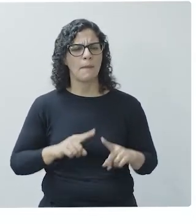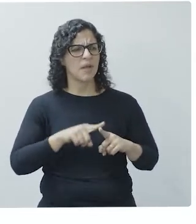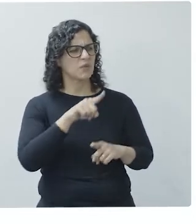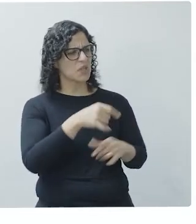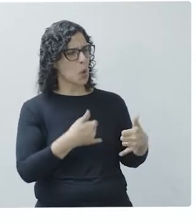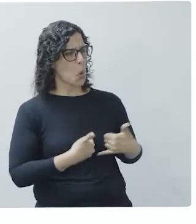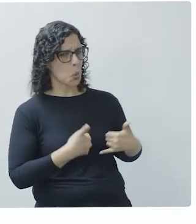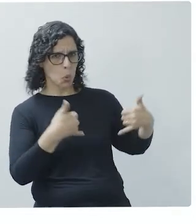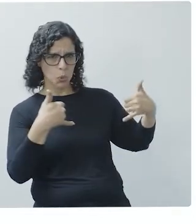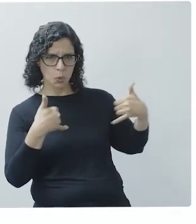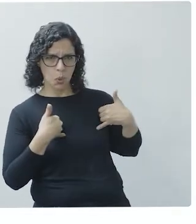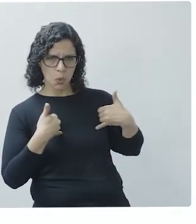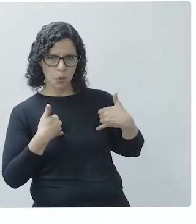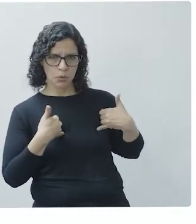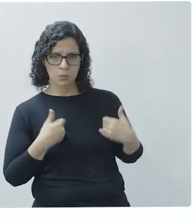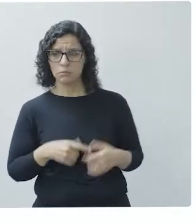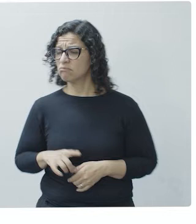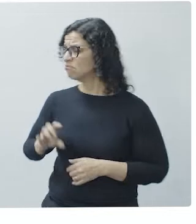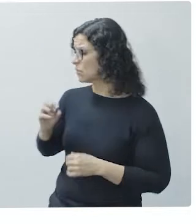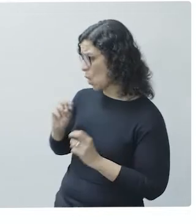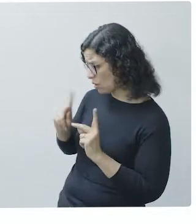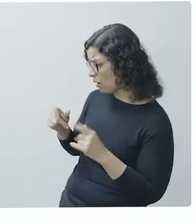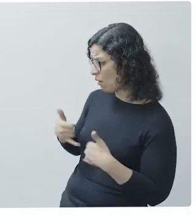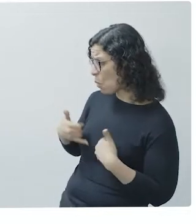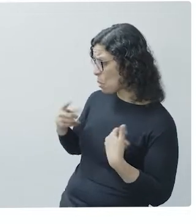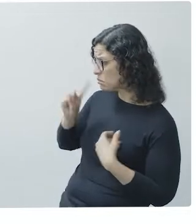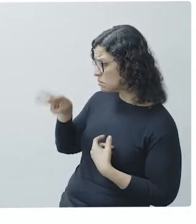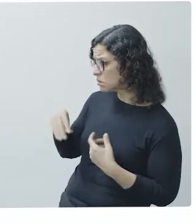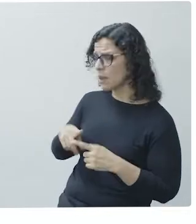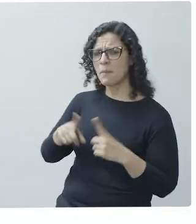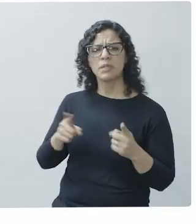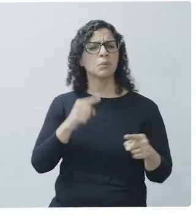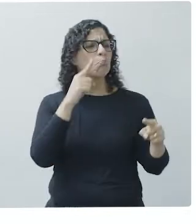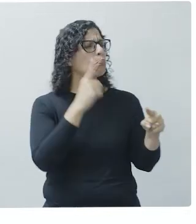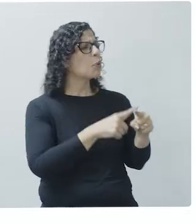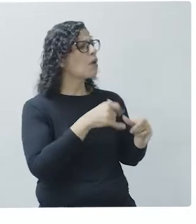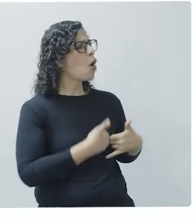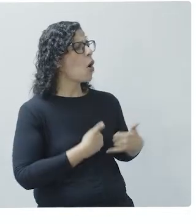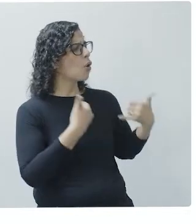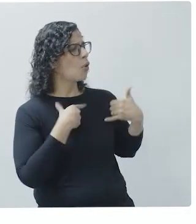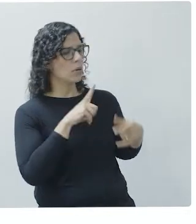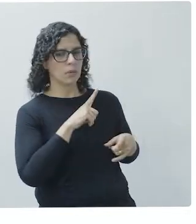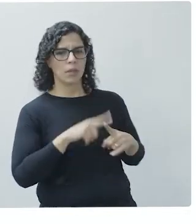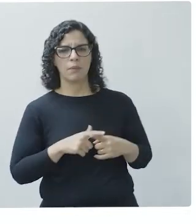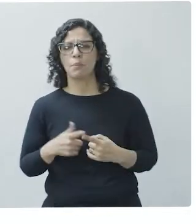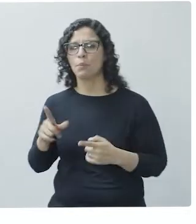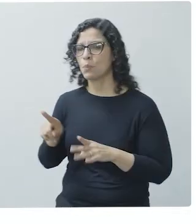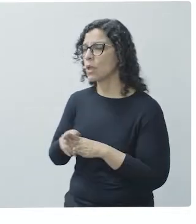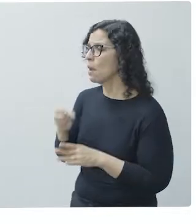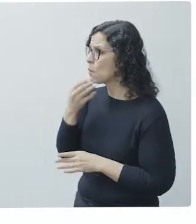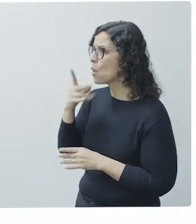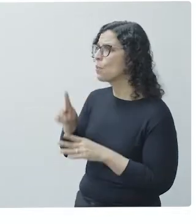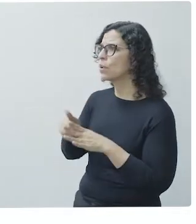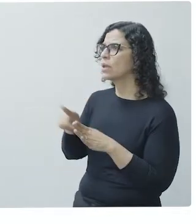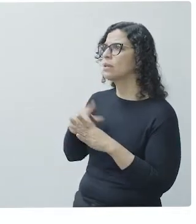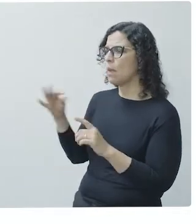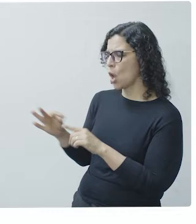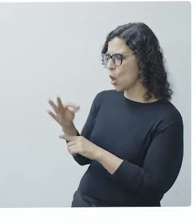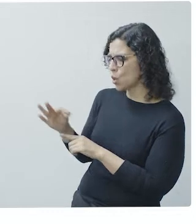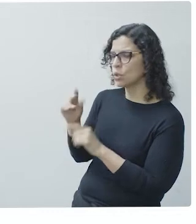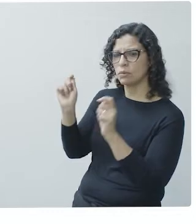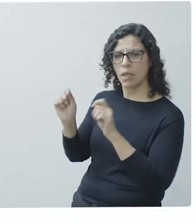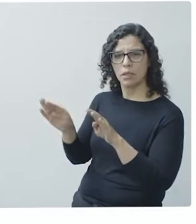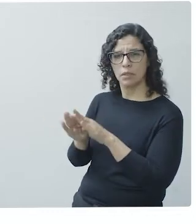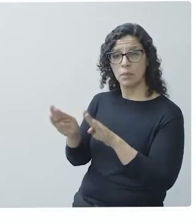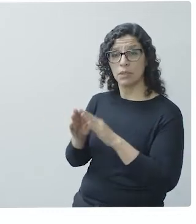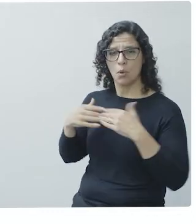Mas você é orgulhosa. De certo que sou. Mas por quê? É boa, porque coso.